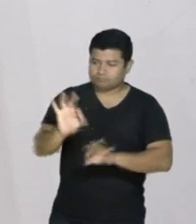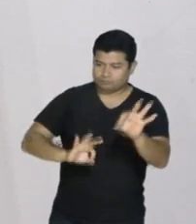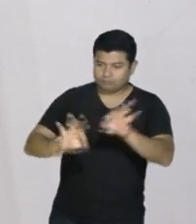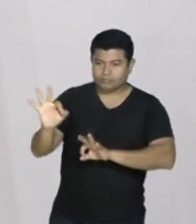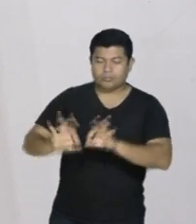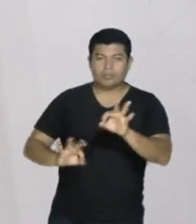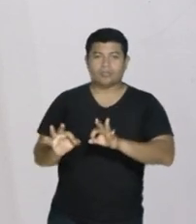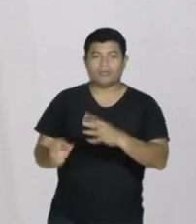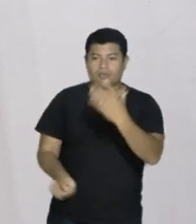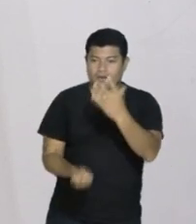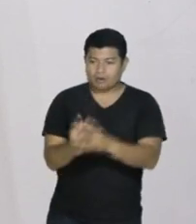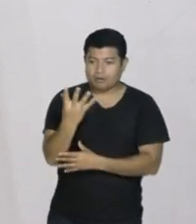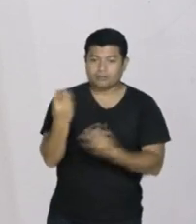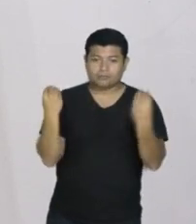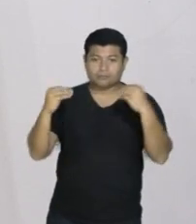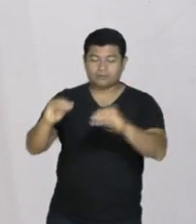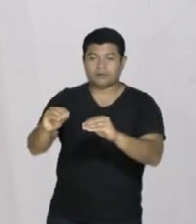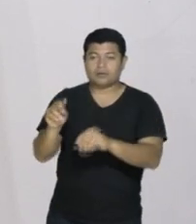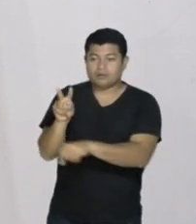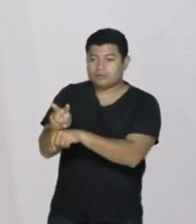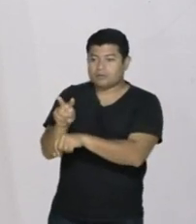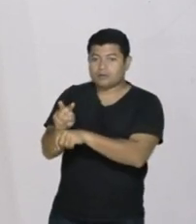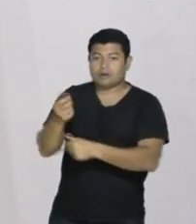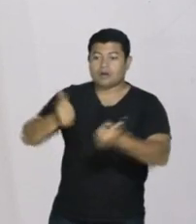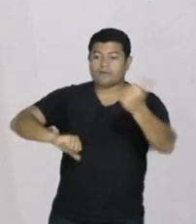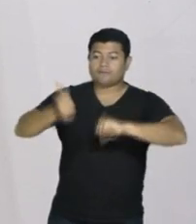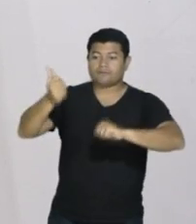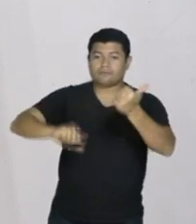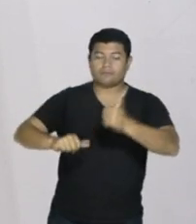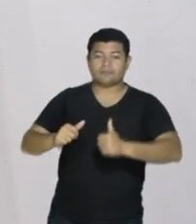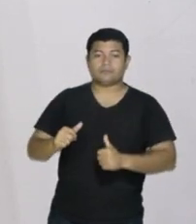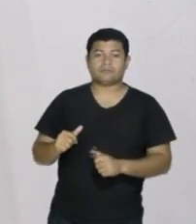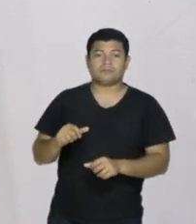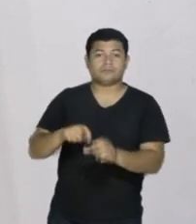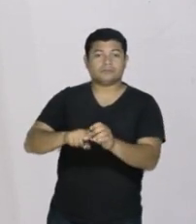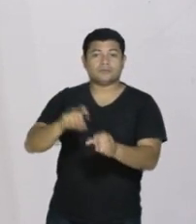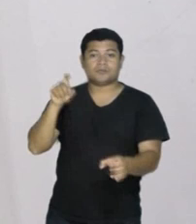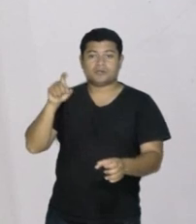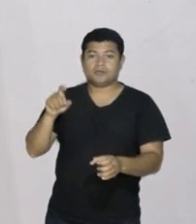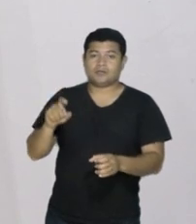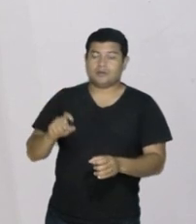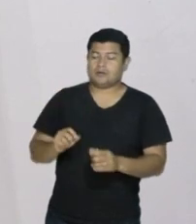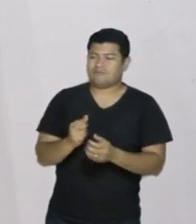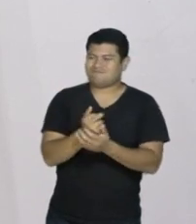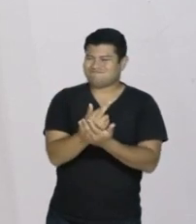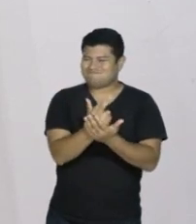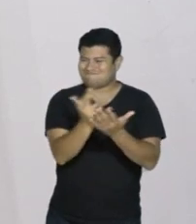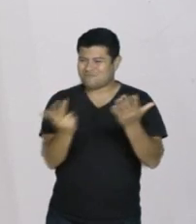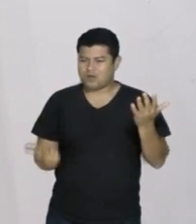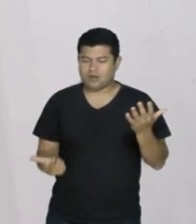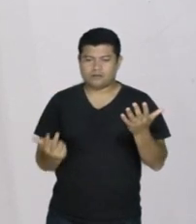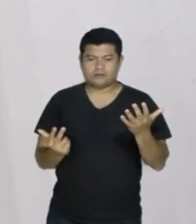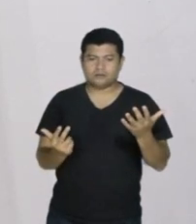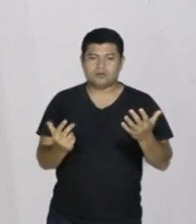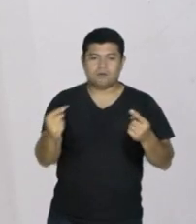monitoradas e avaliadas de maneira Independente de princípios religiosos